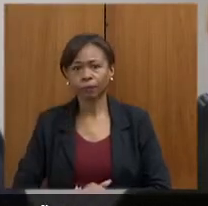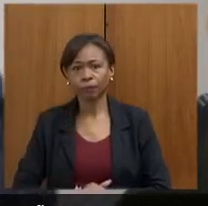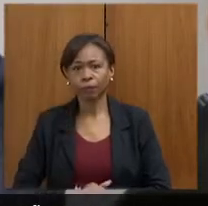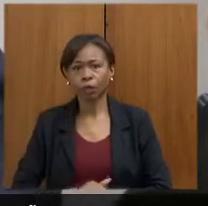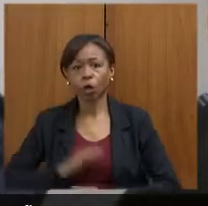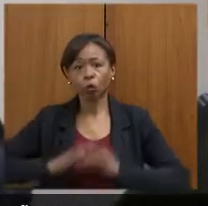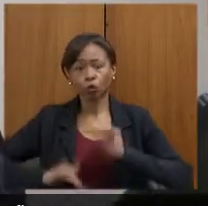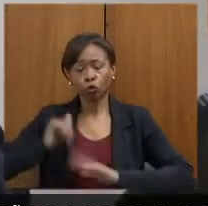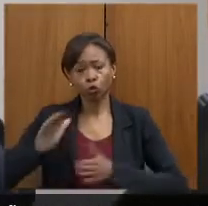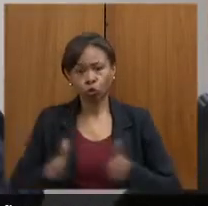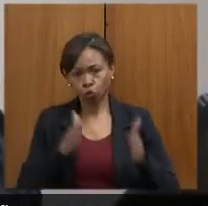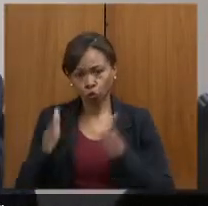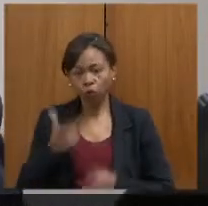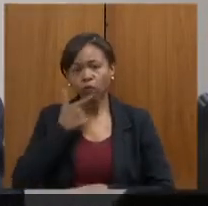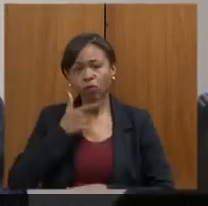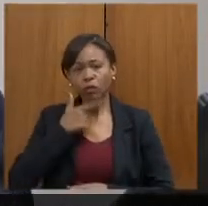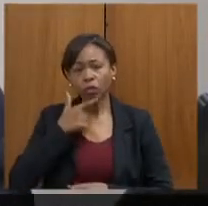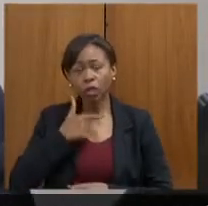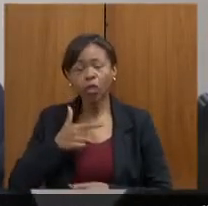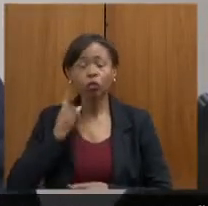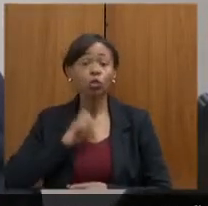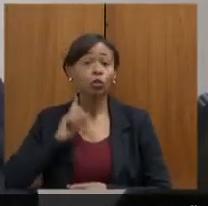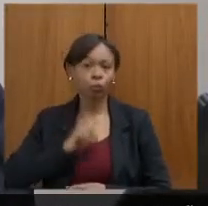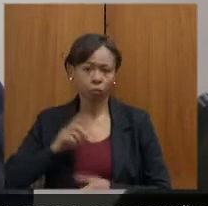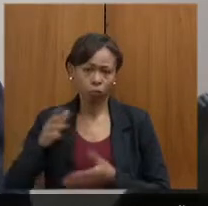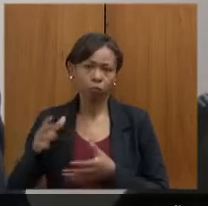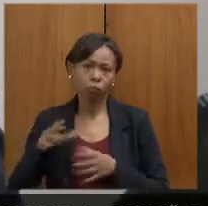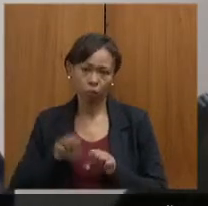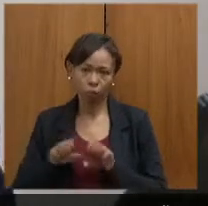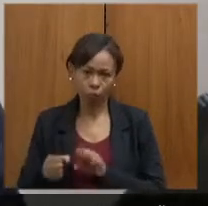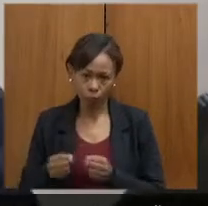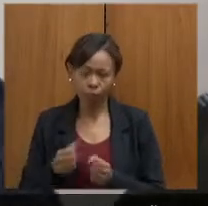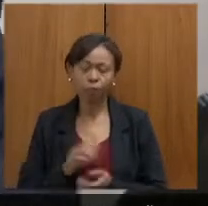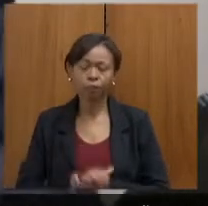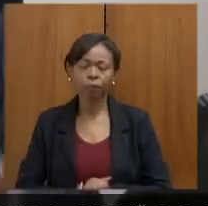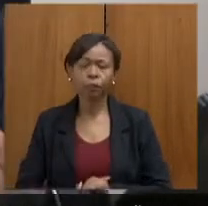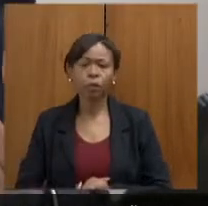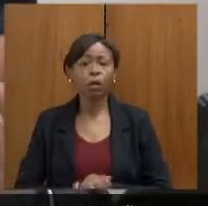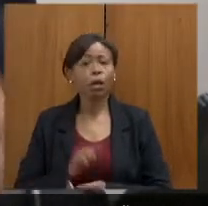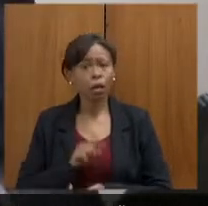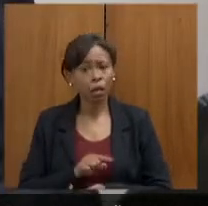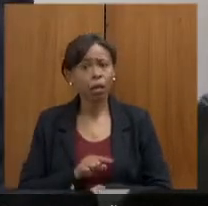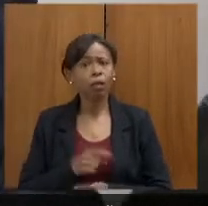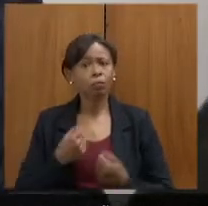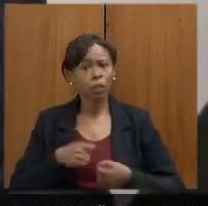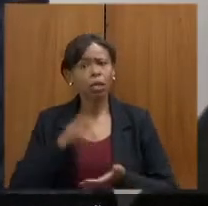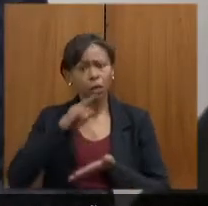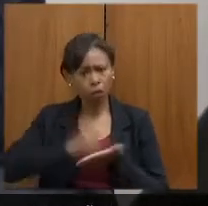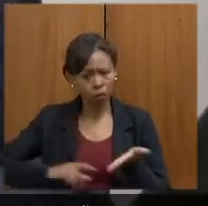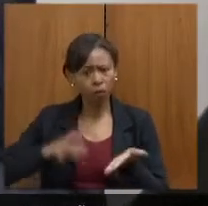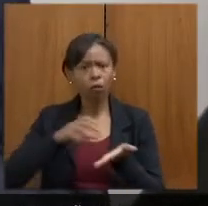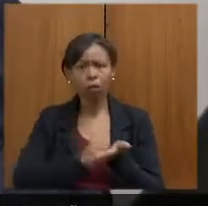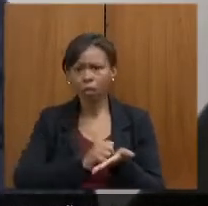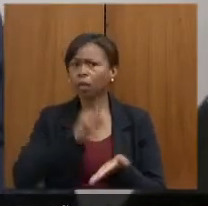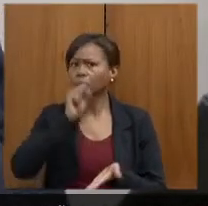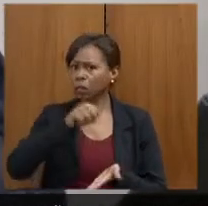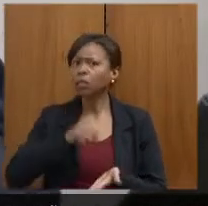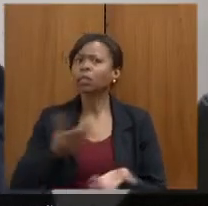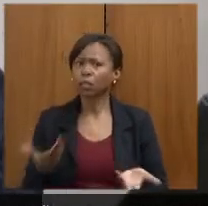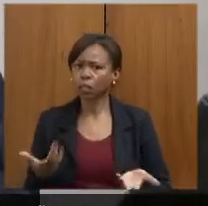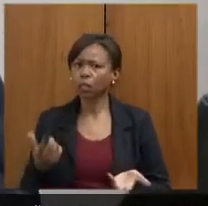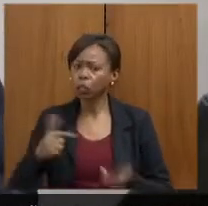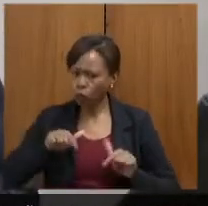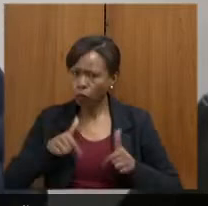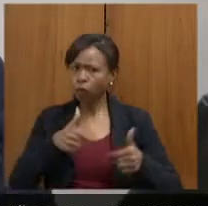minas tão essa comissão Tem trabalhado em busca de regulamentar e tem regulamentar não pode você